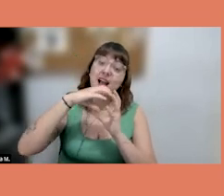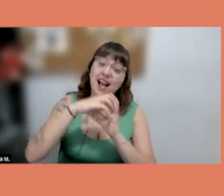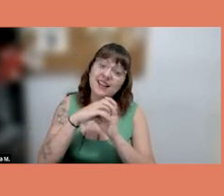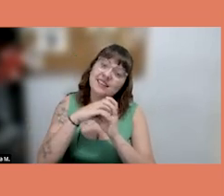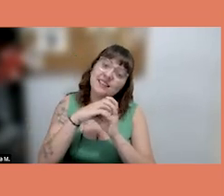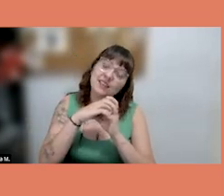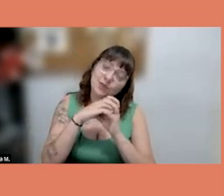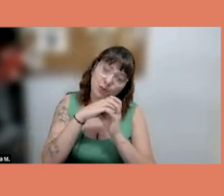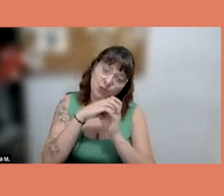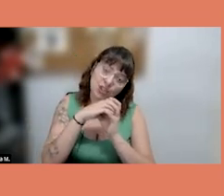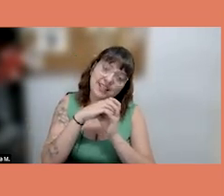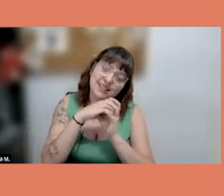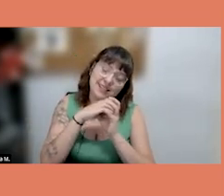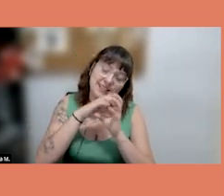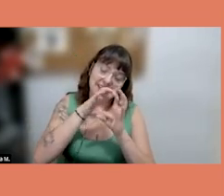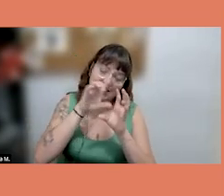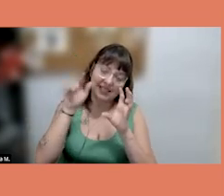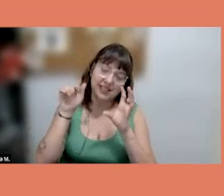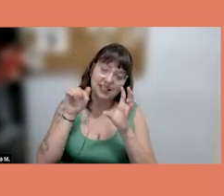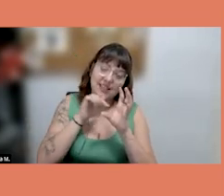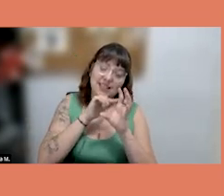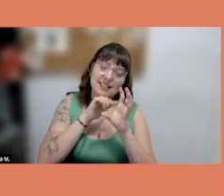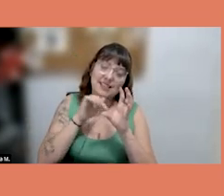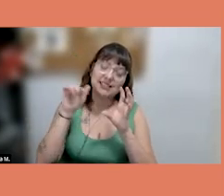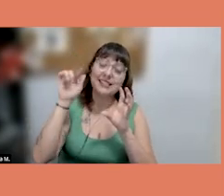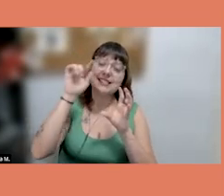tem uma área contida